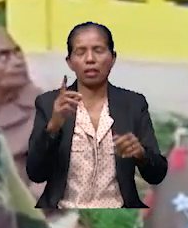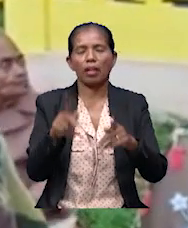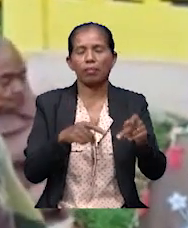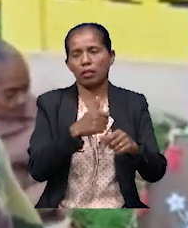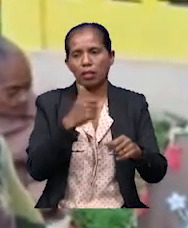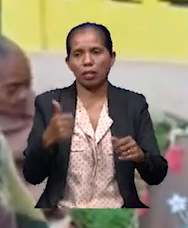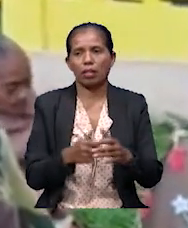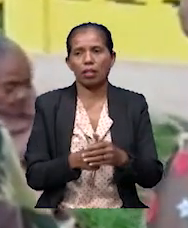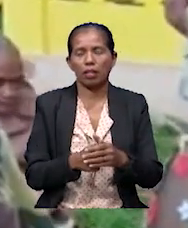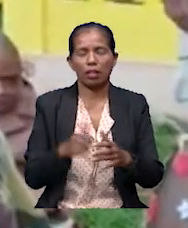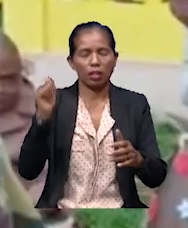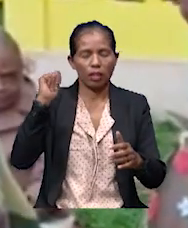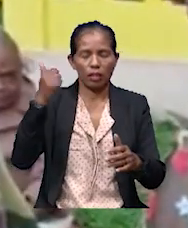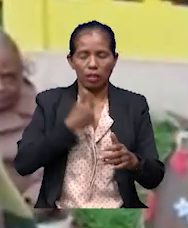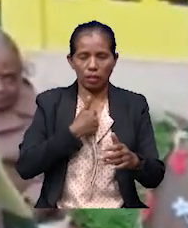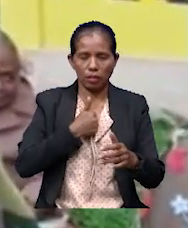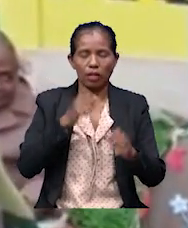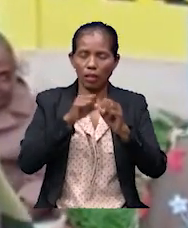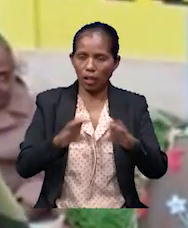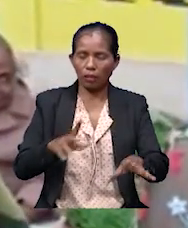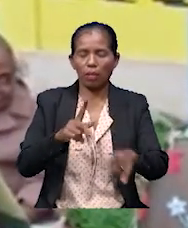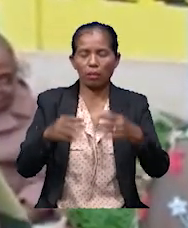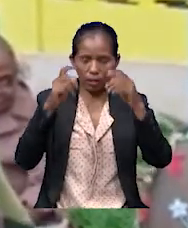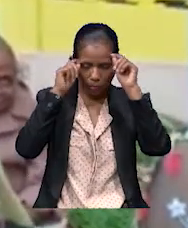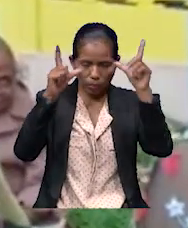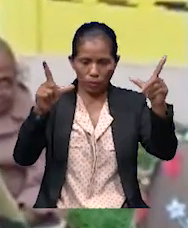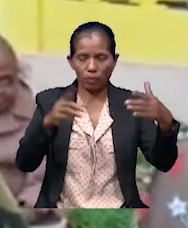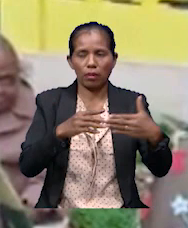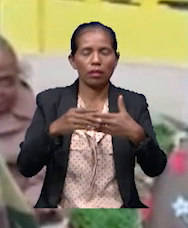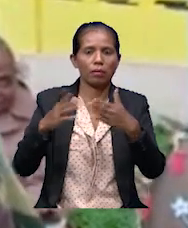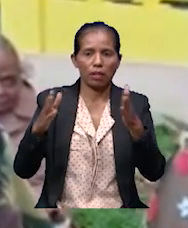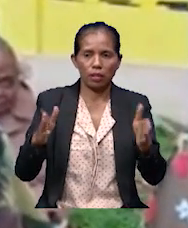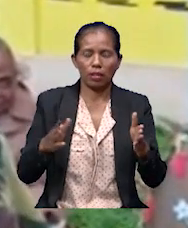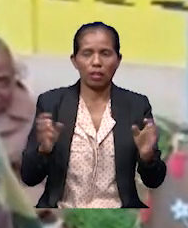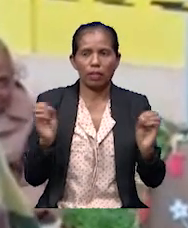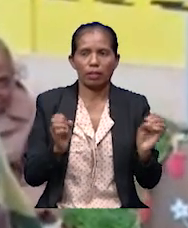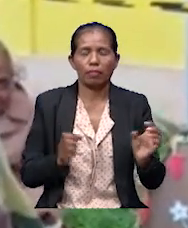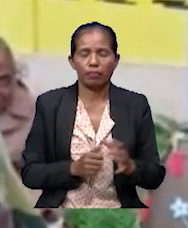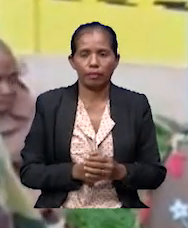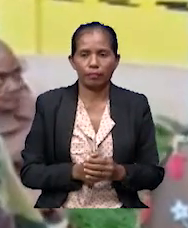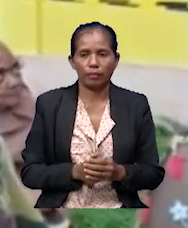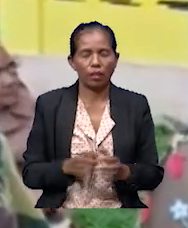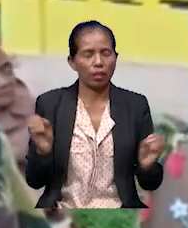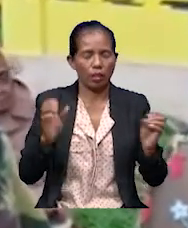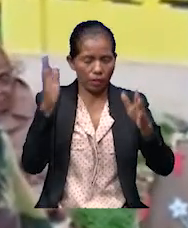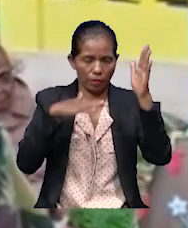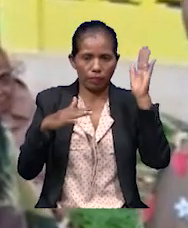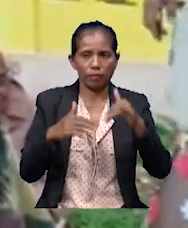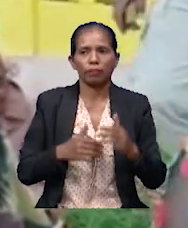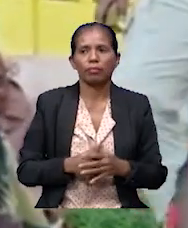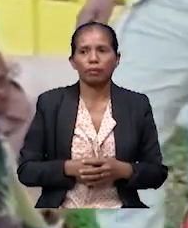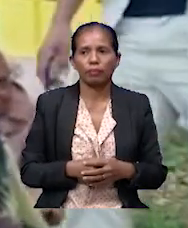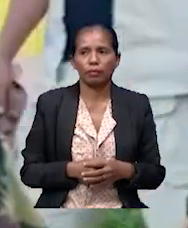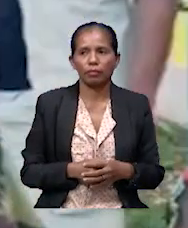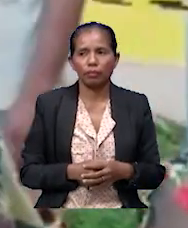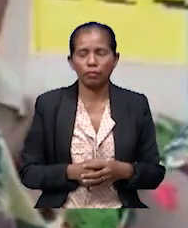candidato e lá como sempre, mas timor e de Mabuco, lá já mas sendo mais o que vale, e está com o problema também. A nega está, a nega está aí o problema, está a manutenção em tudo, mas